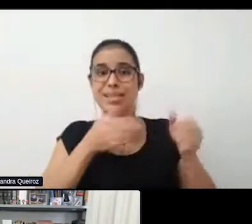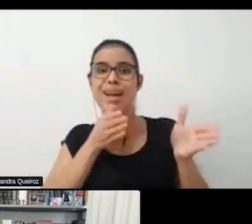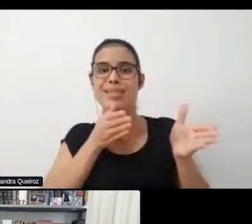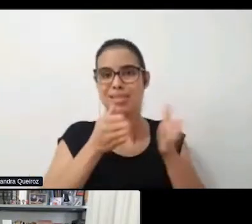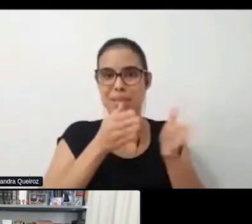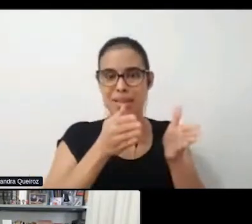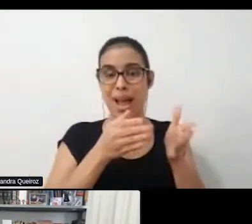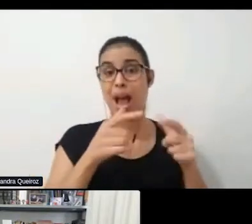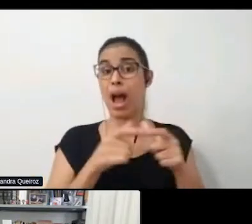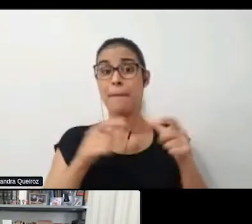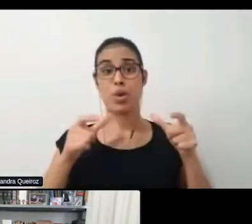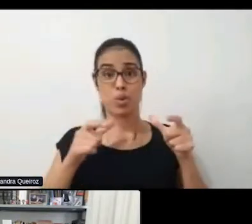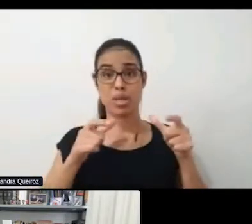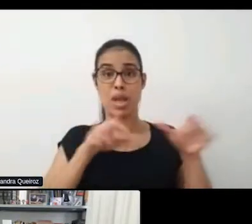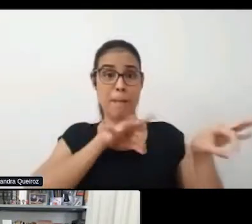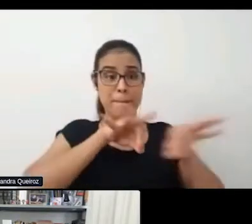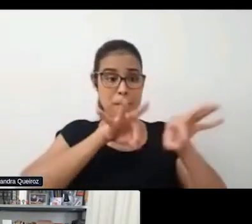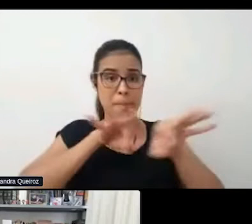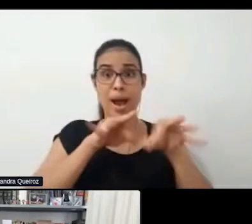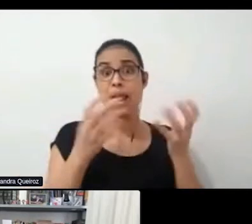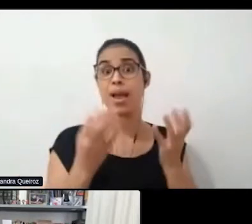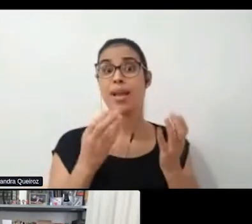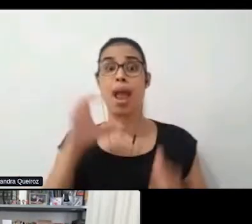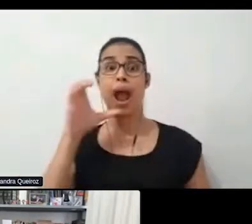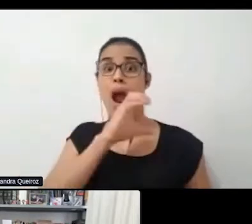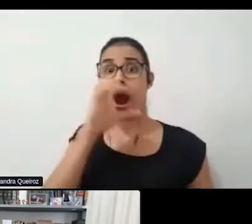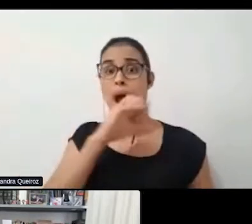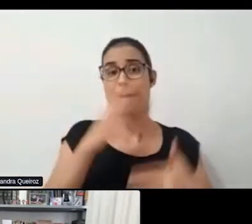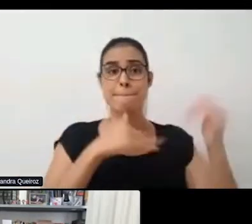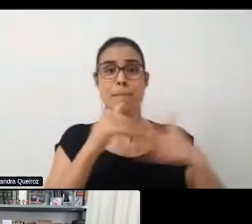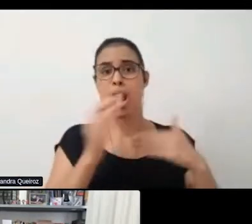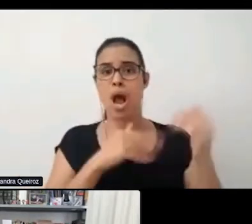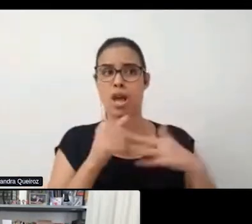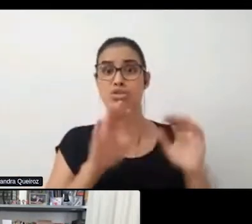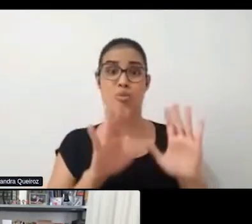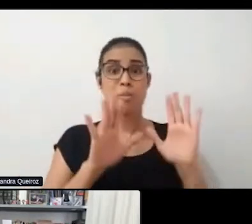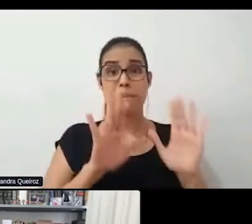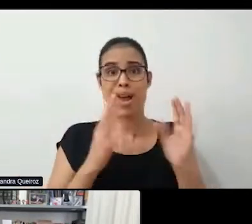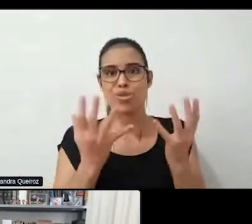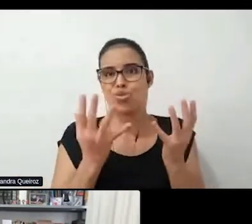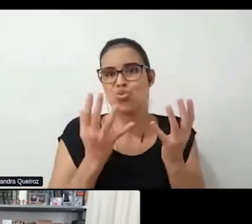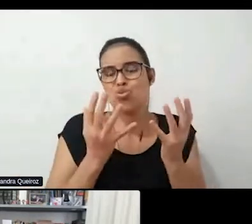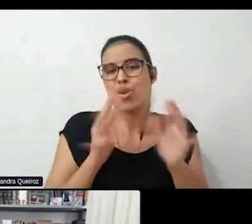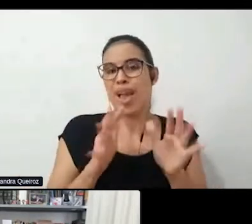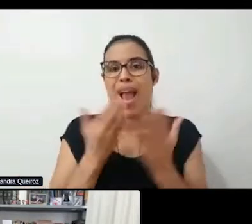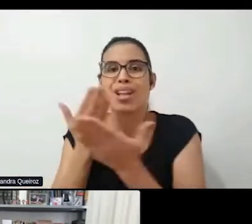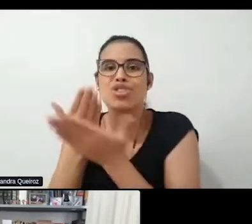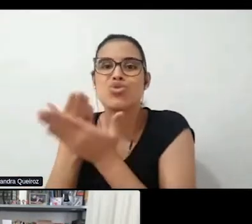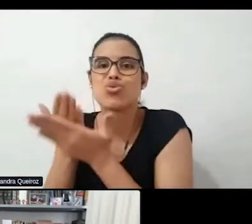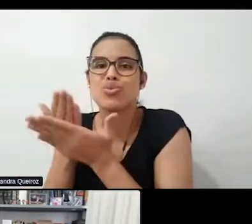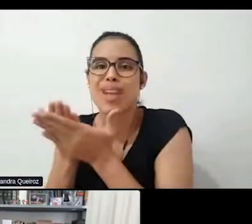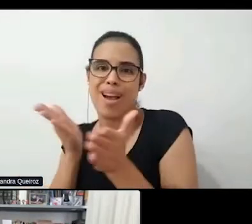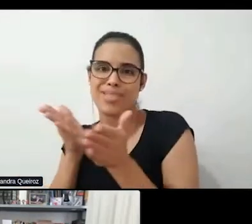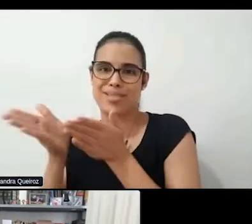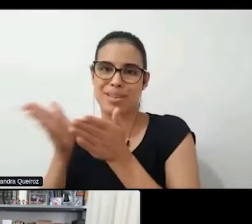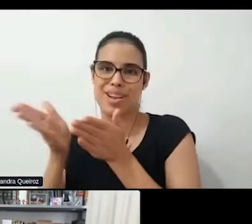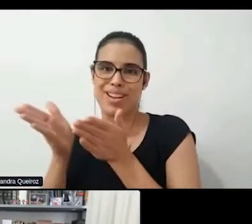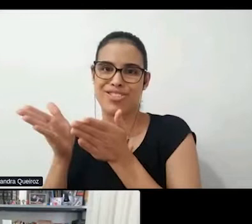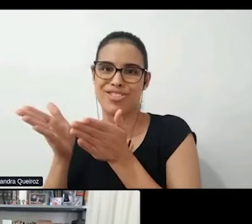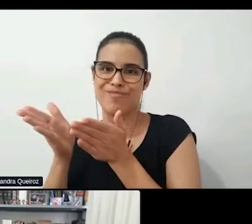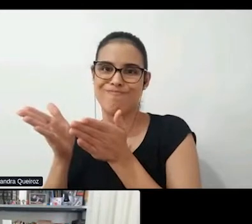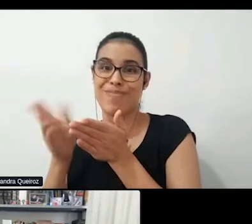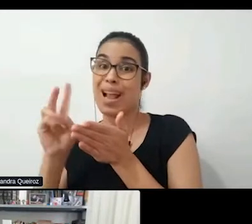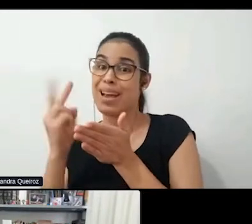querem soluções práticas, mas não querem dar o braço a torcer para estudar o que deve ser estudado, que de fato é o HTML.